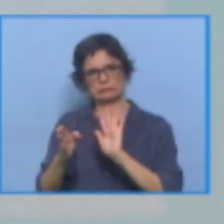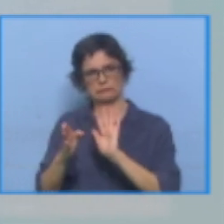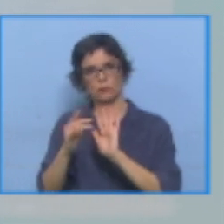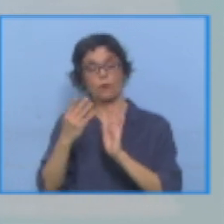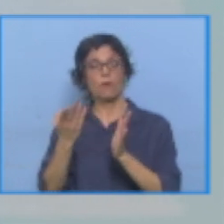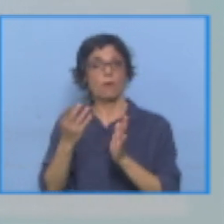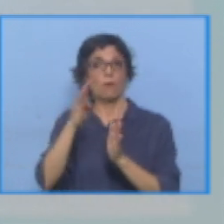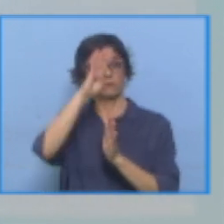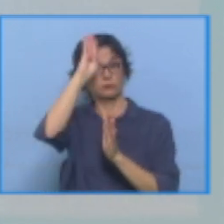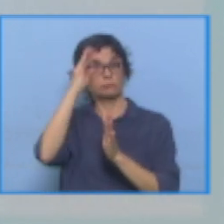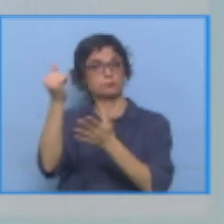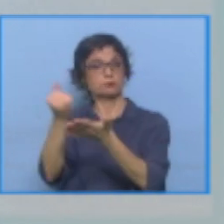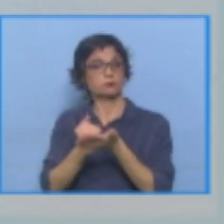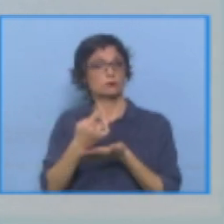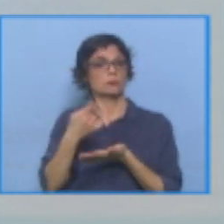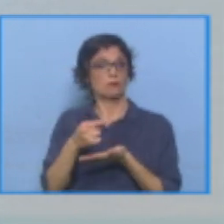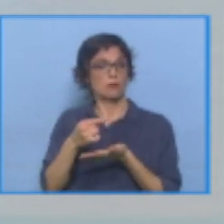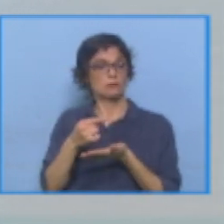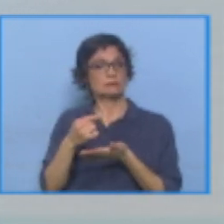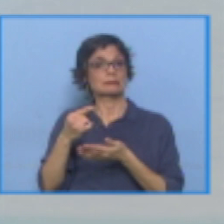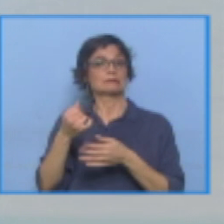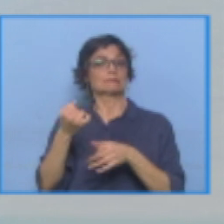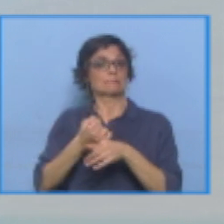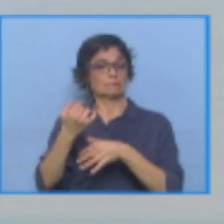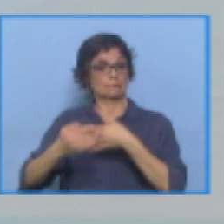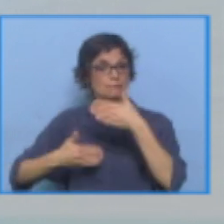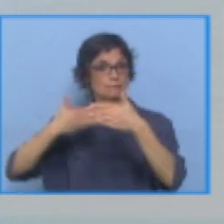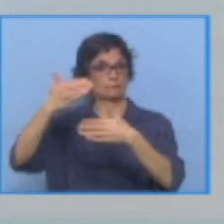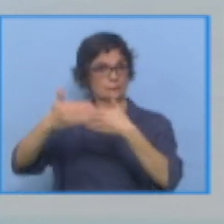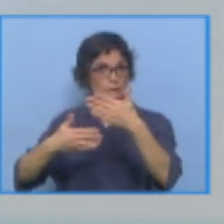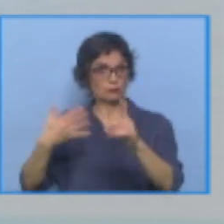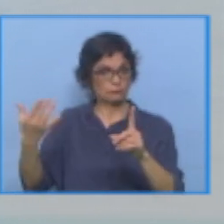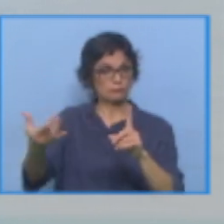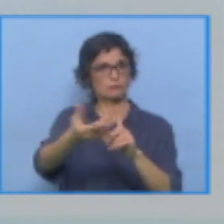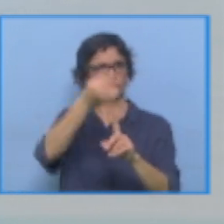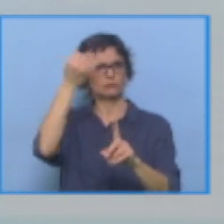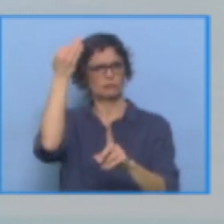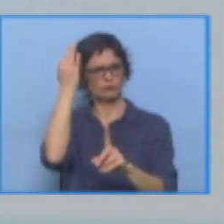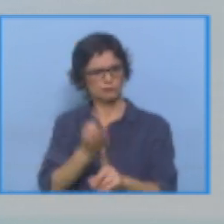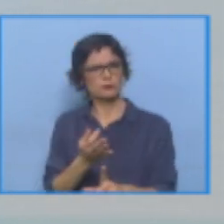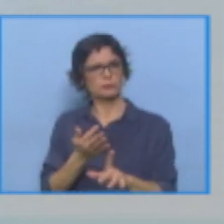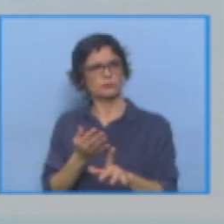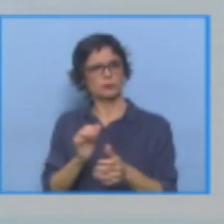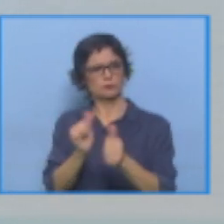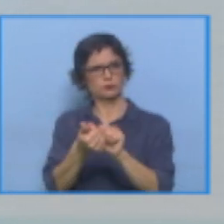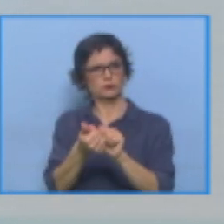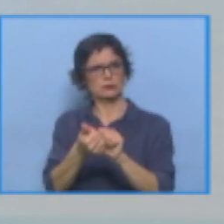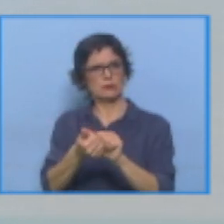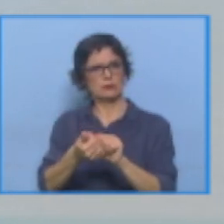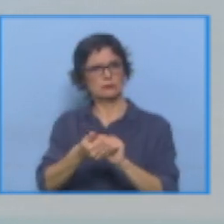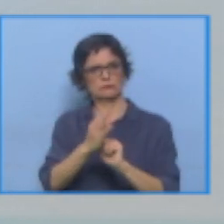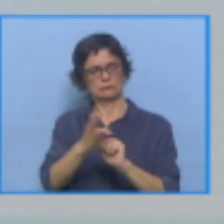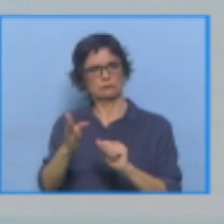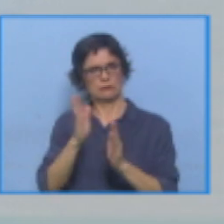o apoio de que precisa para levar a bom porto esta determinação intenção em fazer mudar as coisas no concreto da